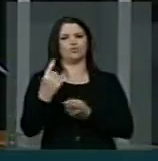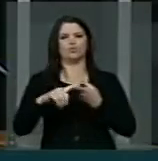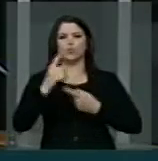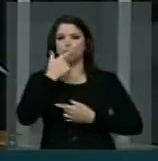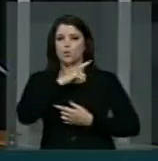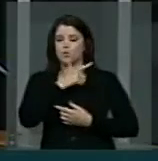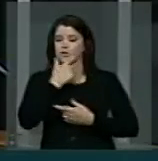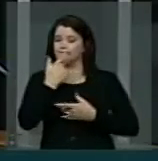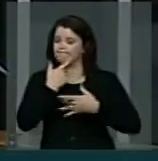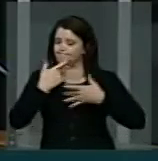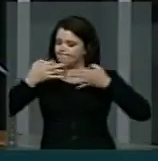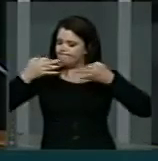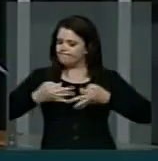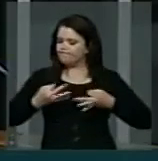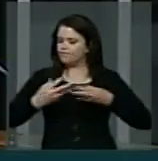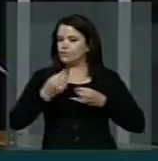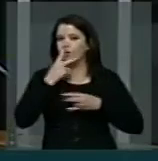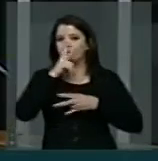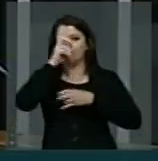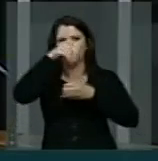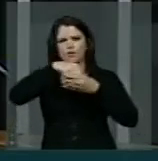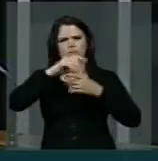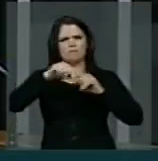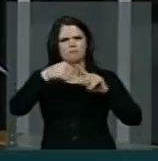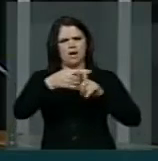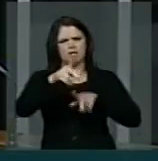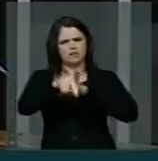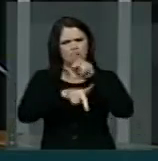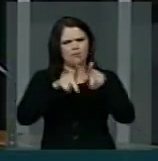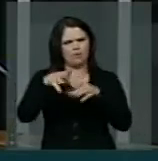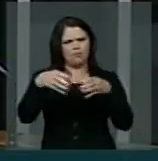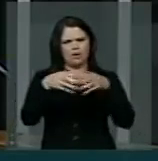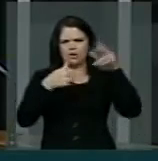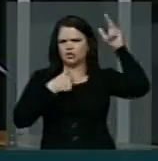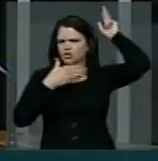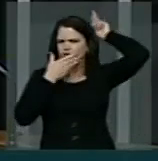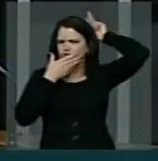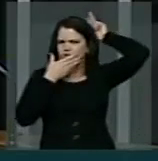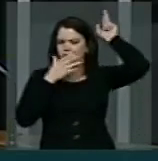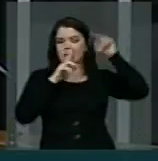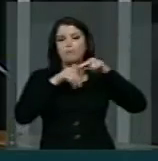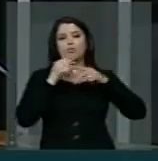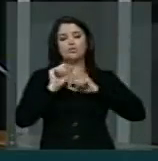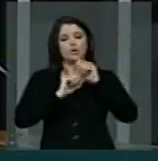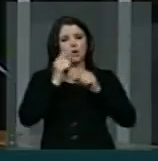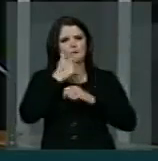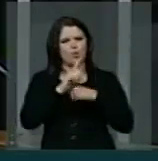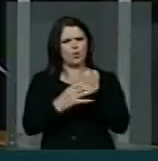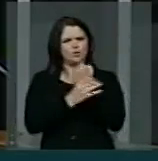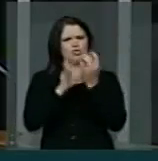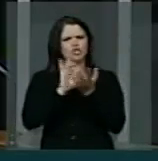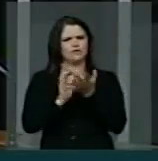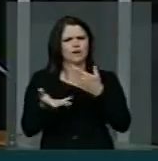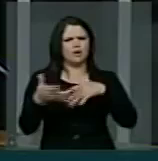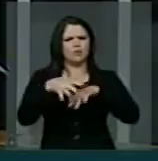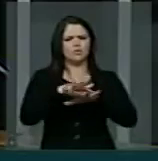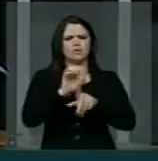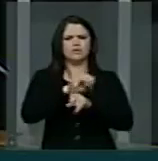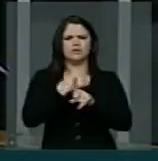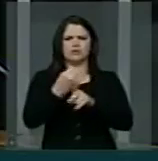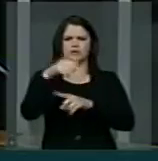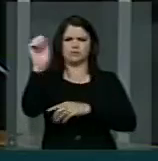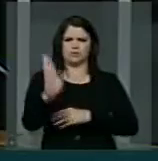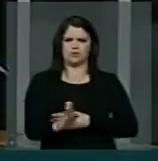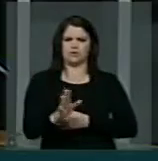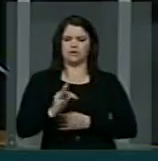garantir a integridade e o fortalecimento das populações indígenas, para garantir sua inclusão na sociedade